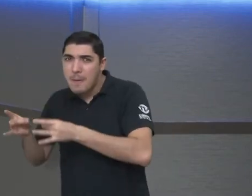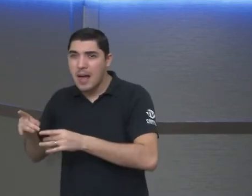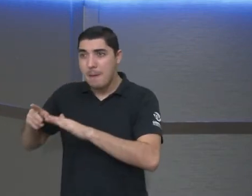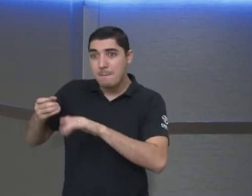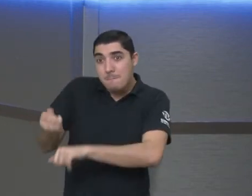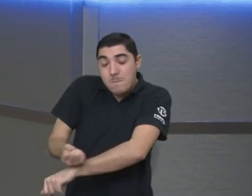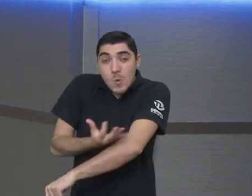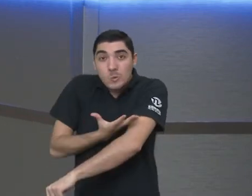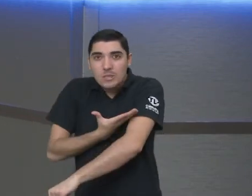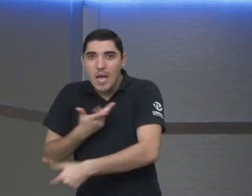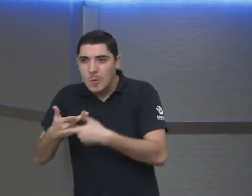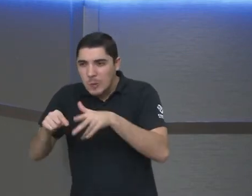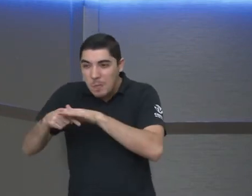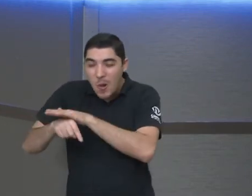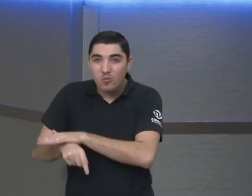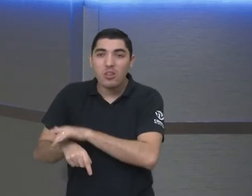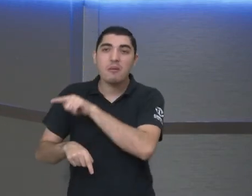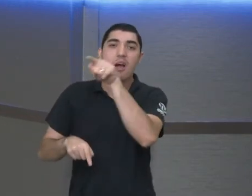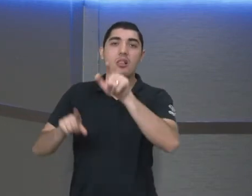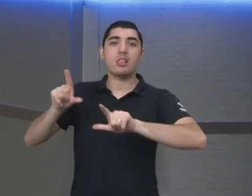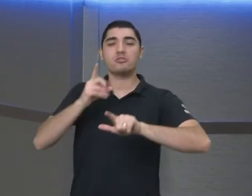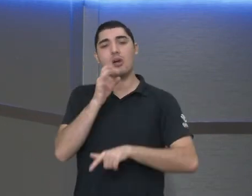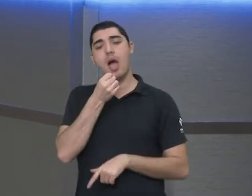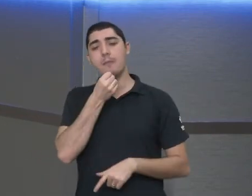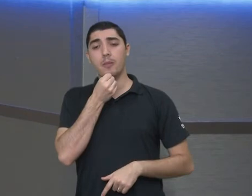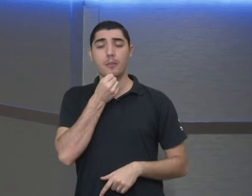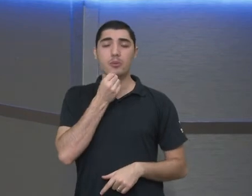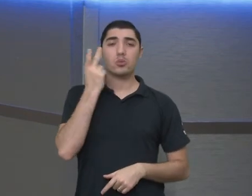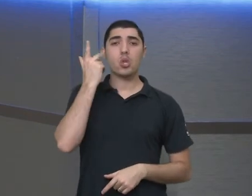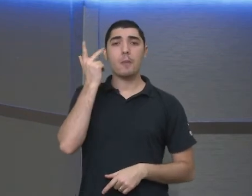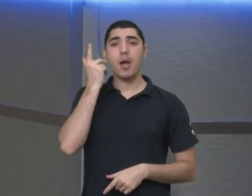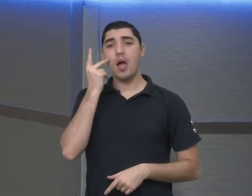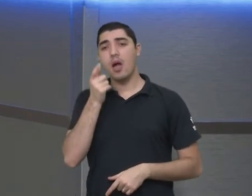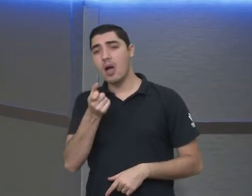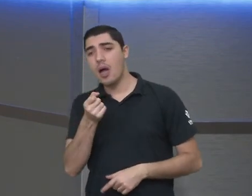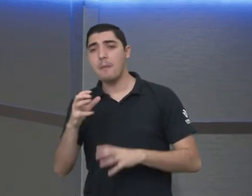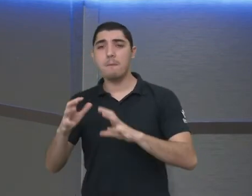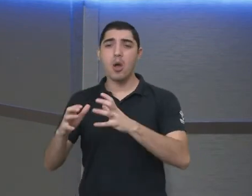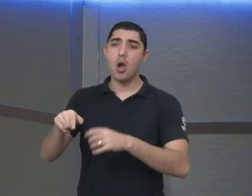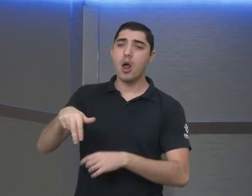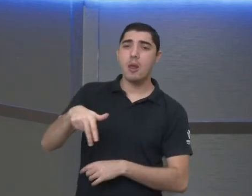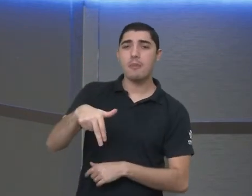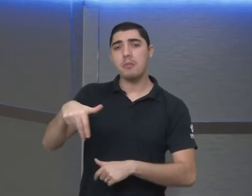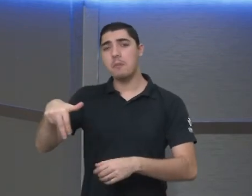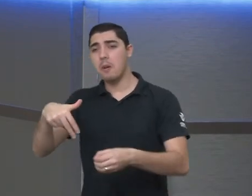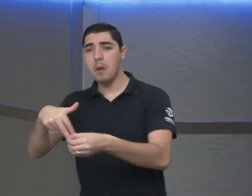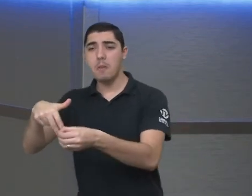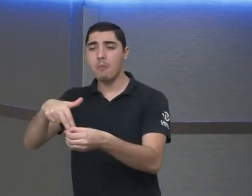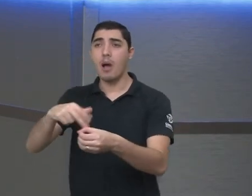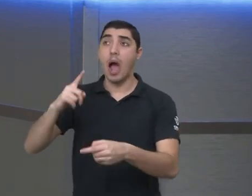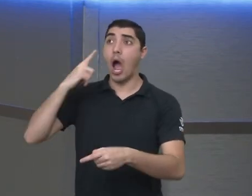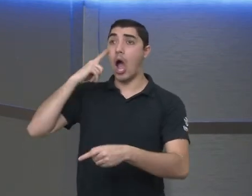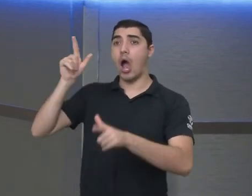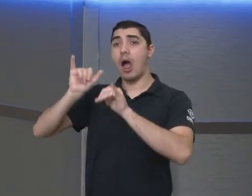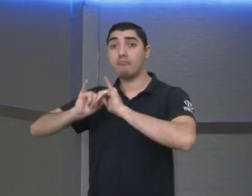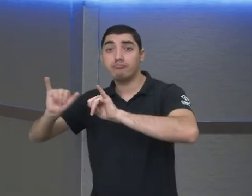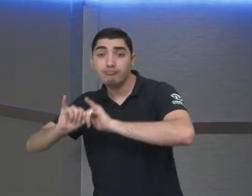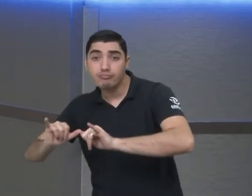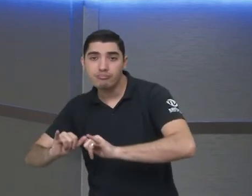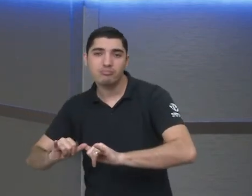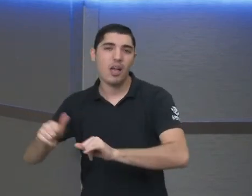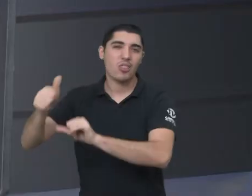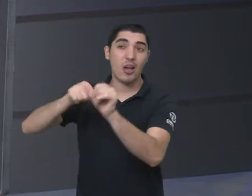Aí eu fiquei na Nestlé até 2010, quando eu me aposentei. Mas acabei me separando por volta do 99, 2000. Tá